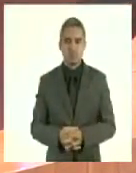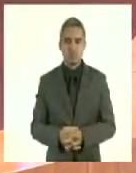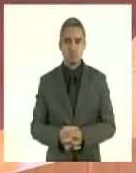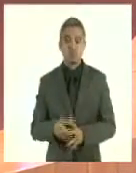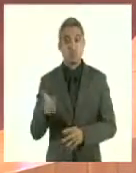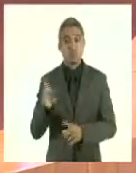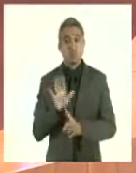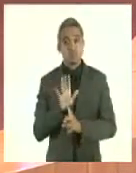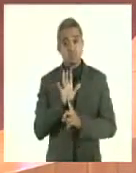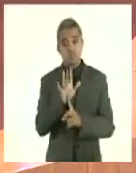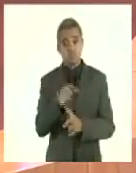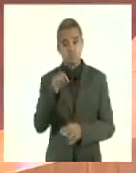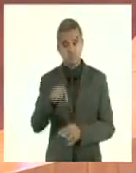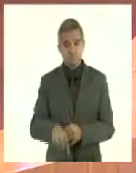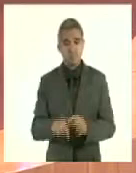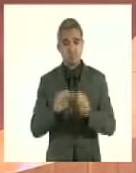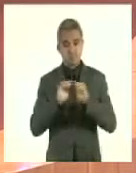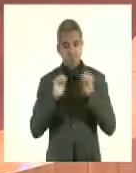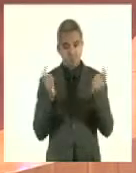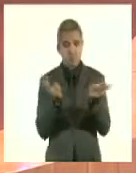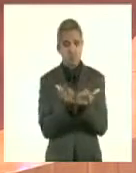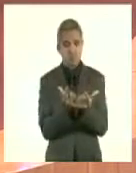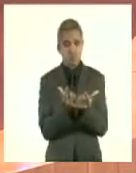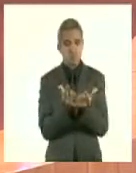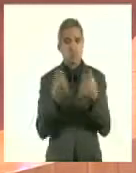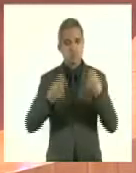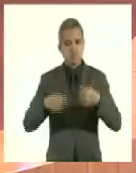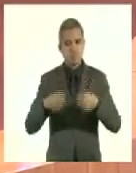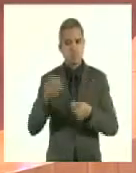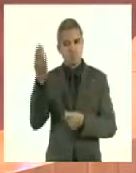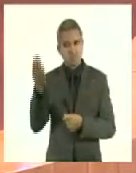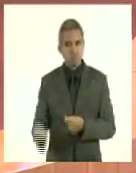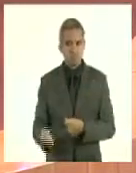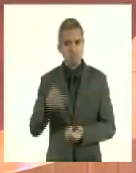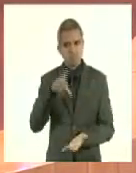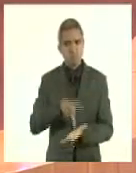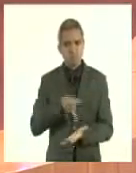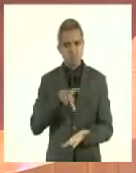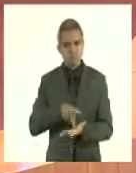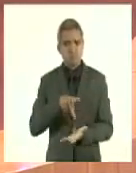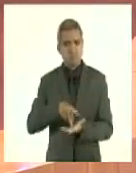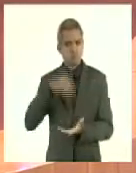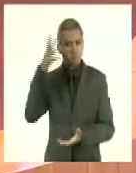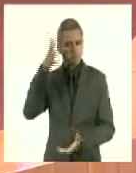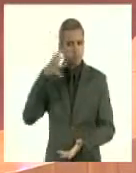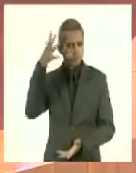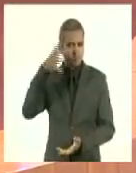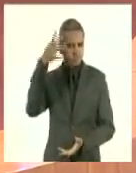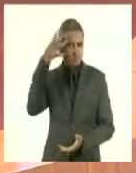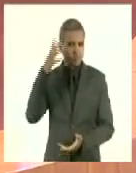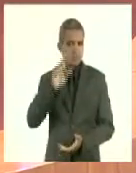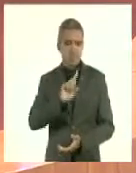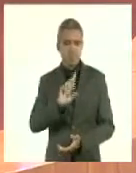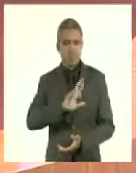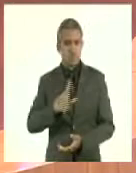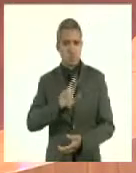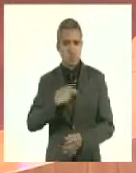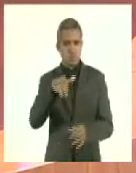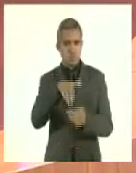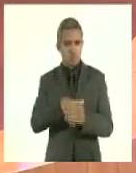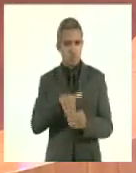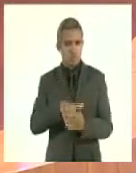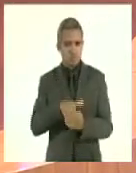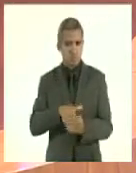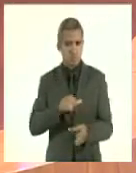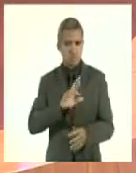mostrar nesta casa que há sinceridade no que Vossa Excelência fala, que não são eleições, que não é